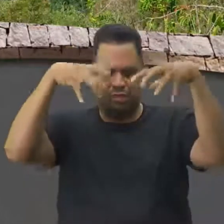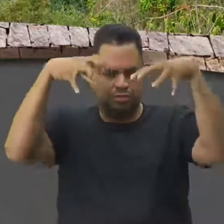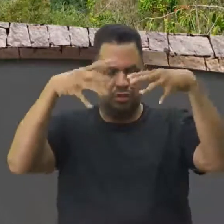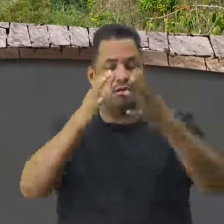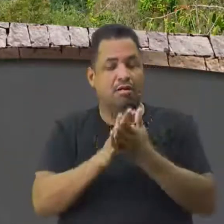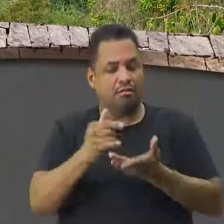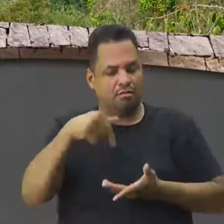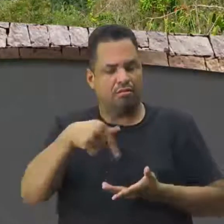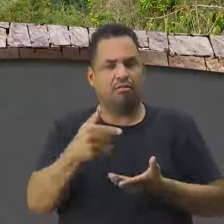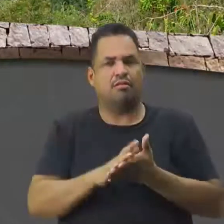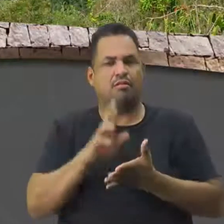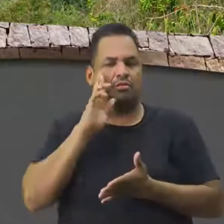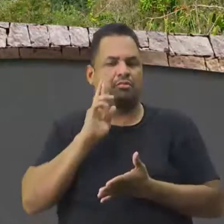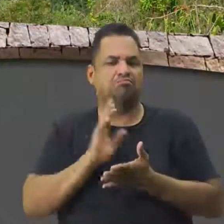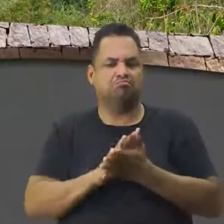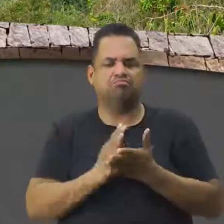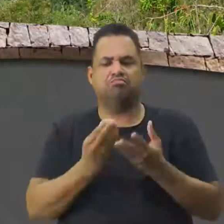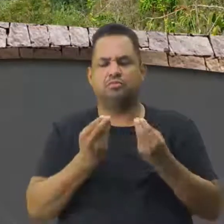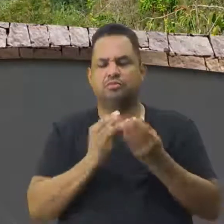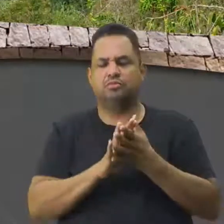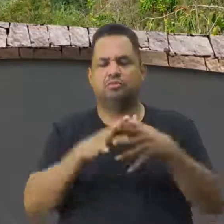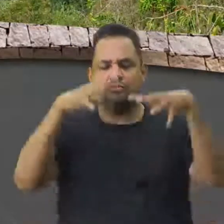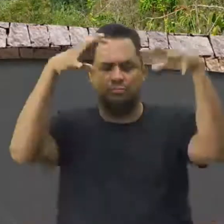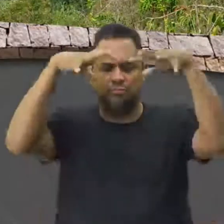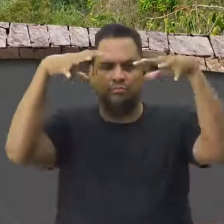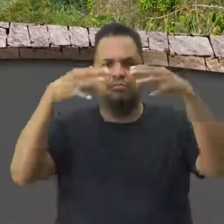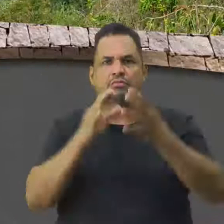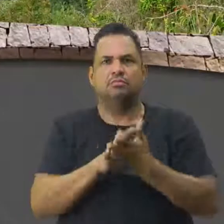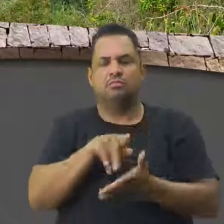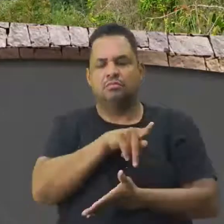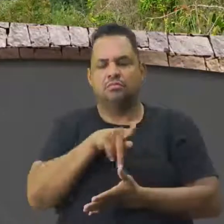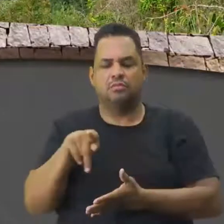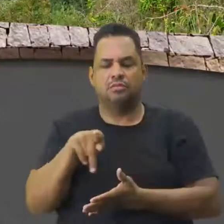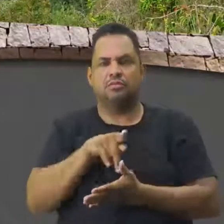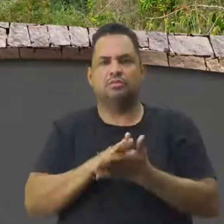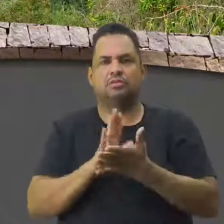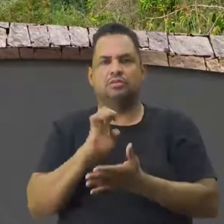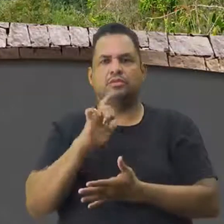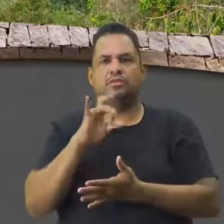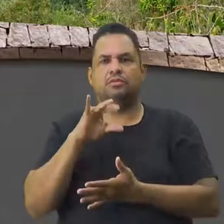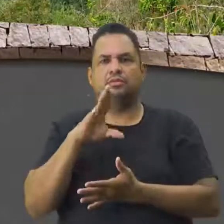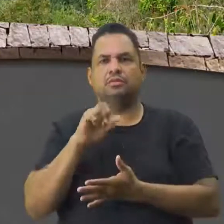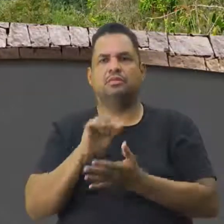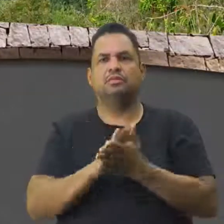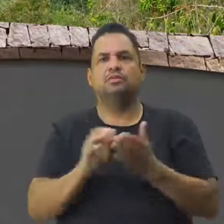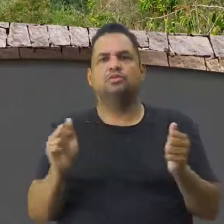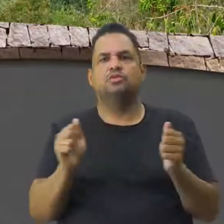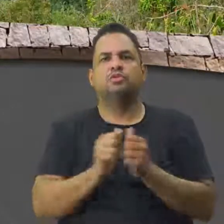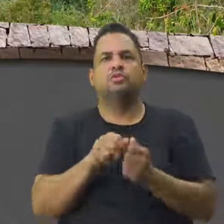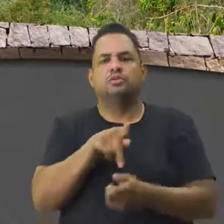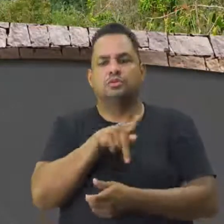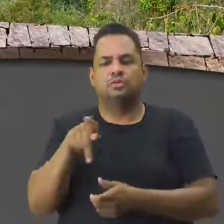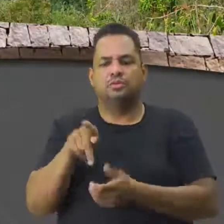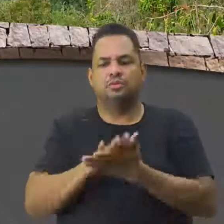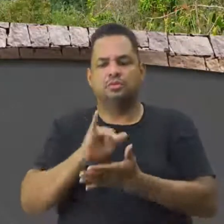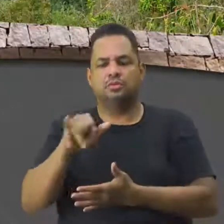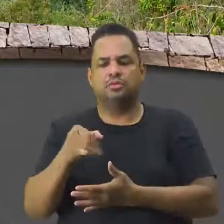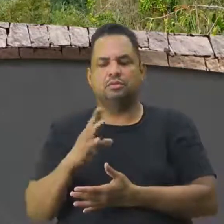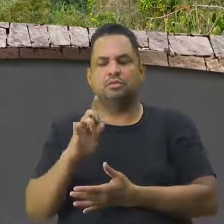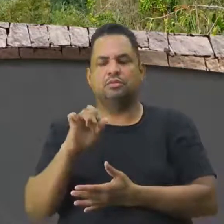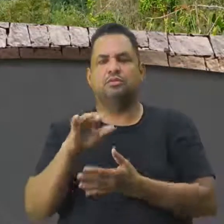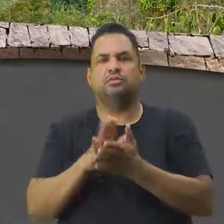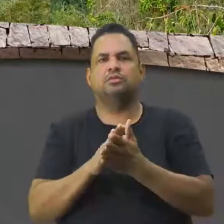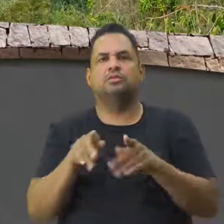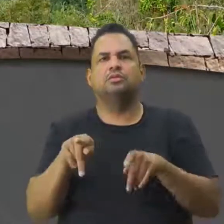chuva. Ok? Portanto, eu sou o professor Arimateia, junto com o professor Jorge, com o professor